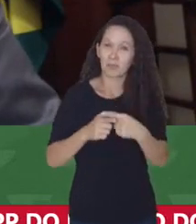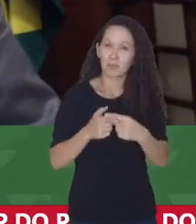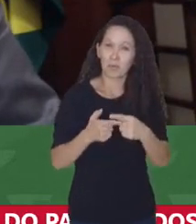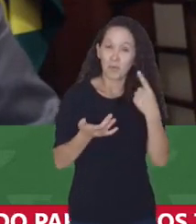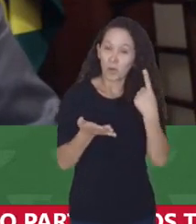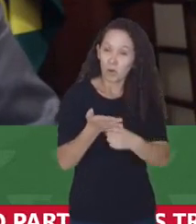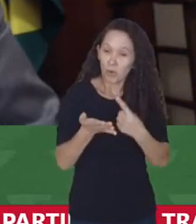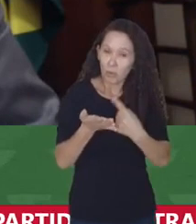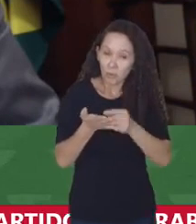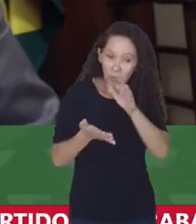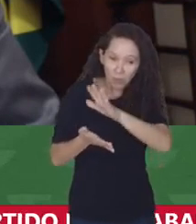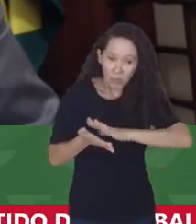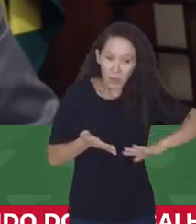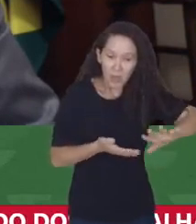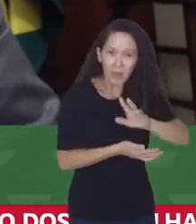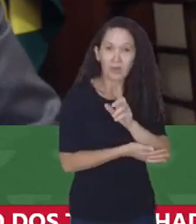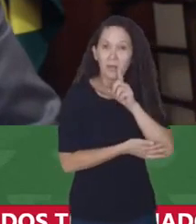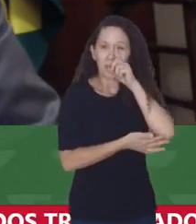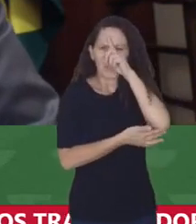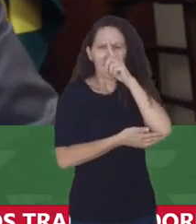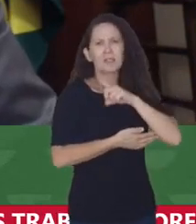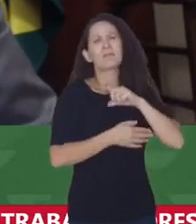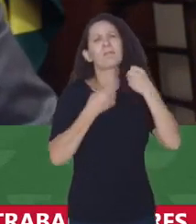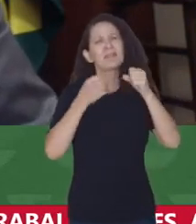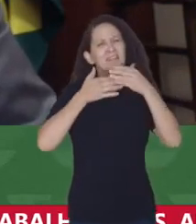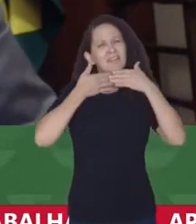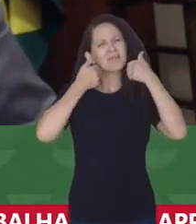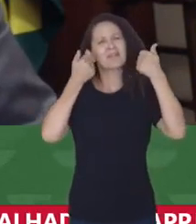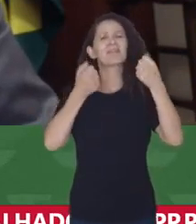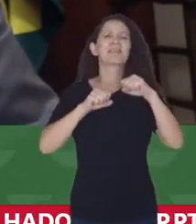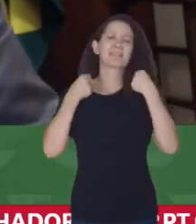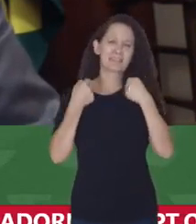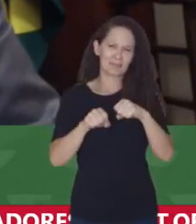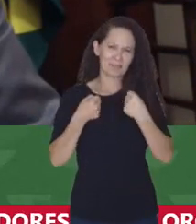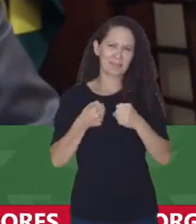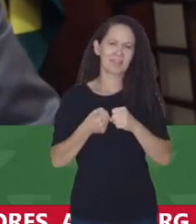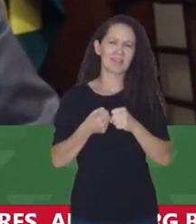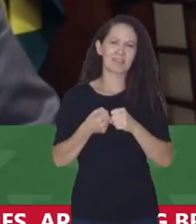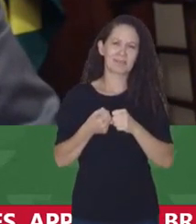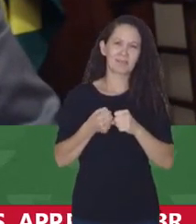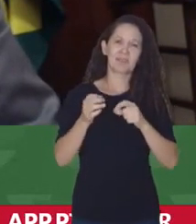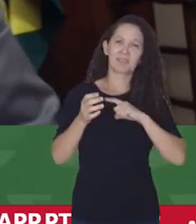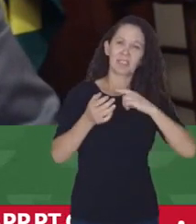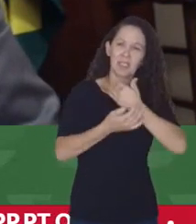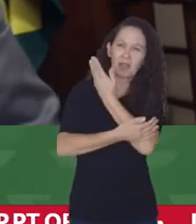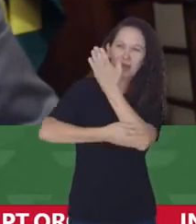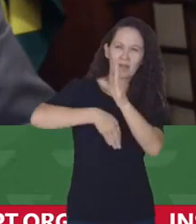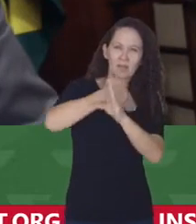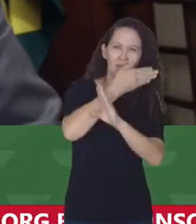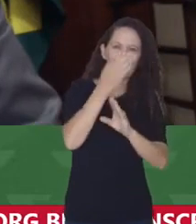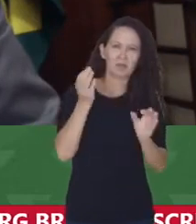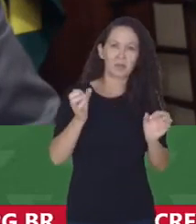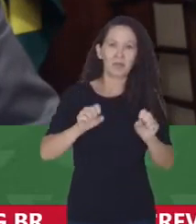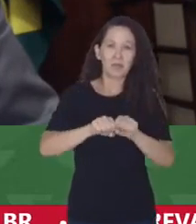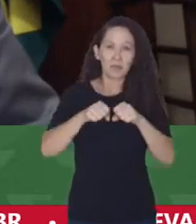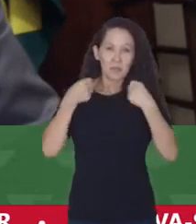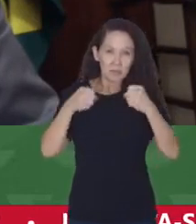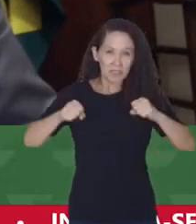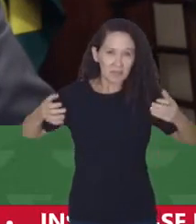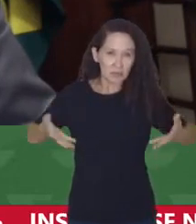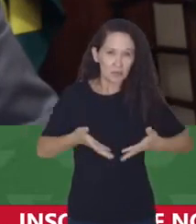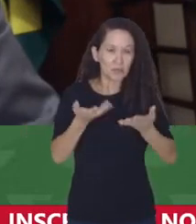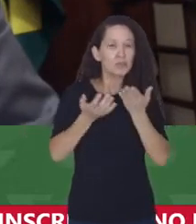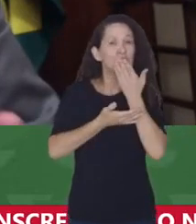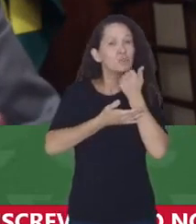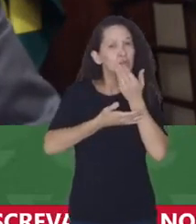comprometendo um setor que tem que melhorar muito. Tem que ter zoneamento ambiental, tem que produzir